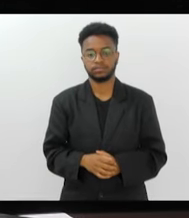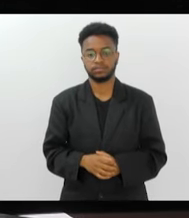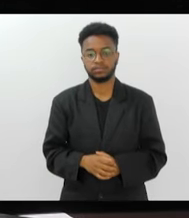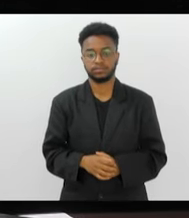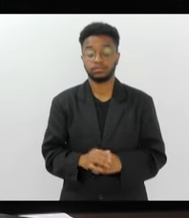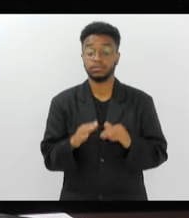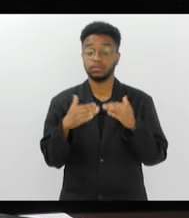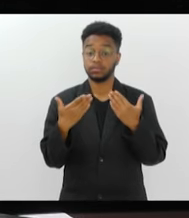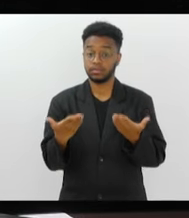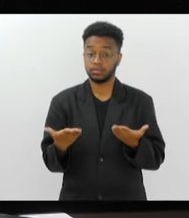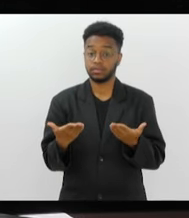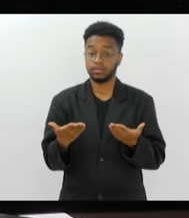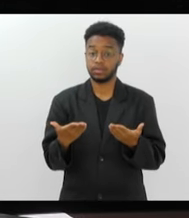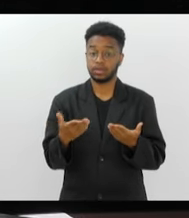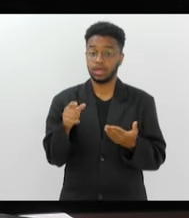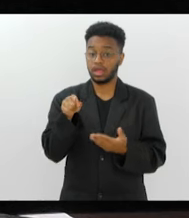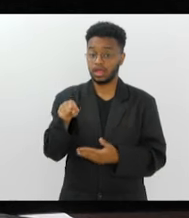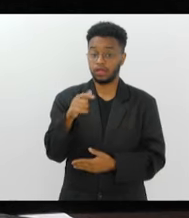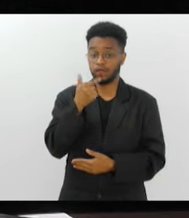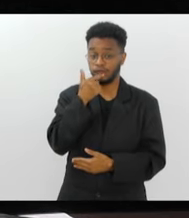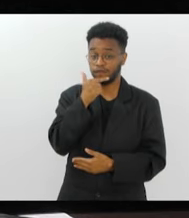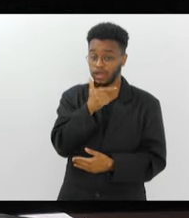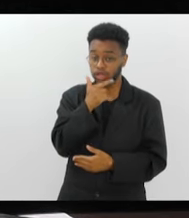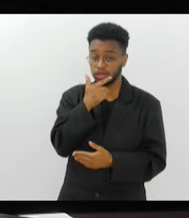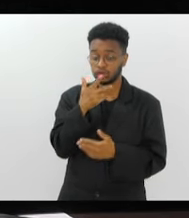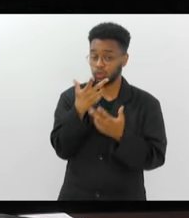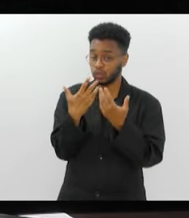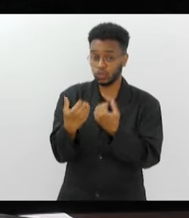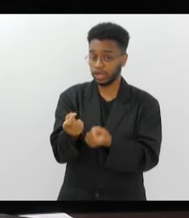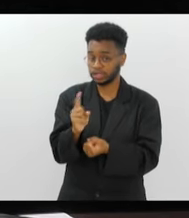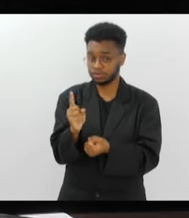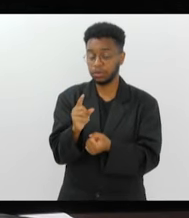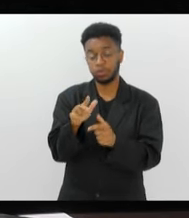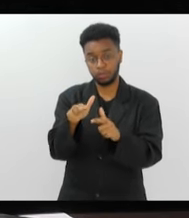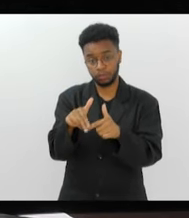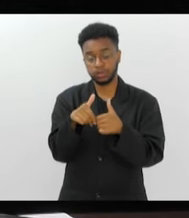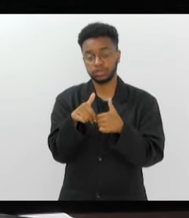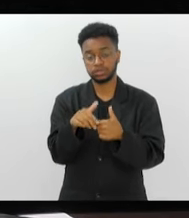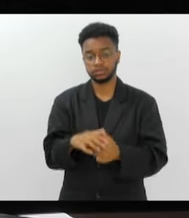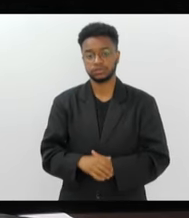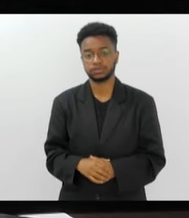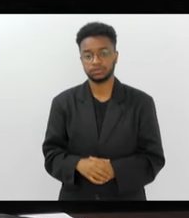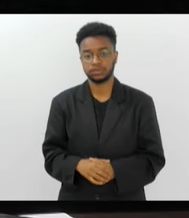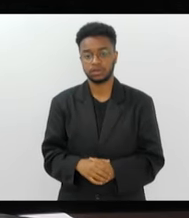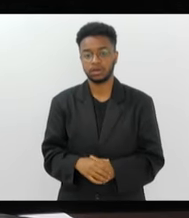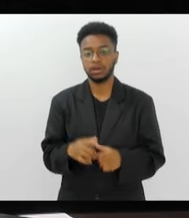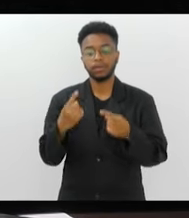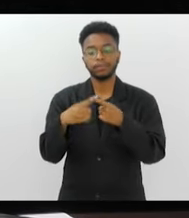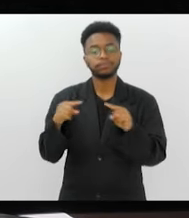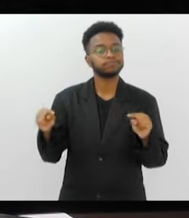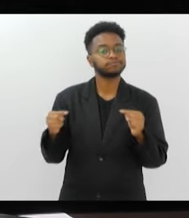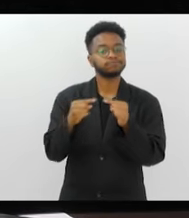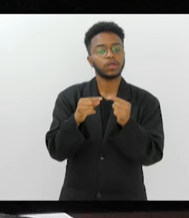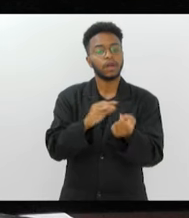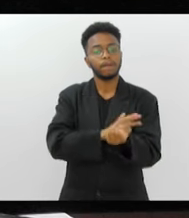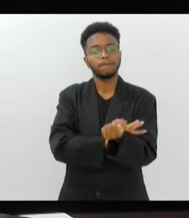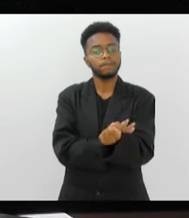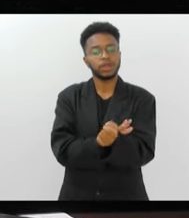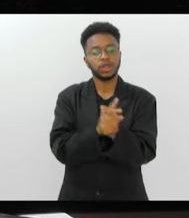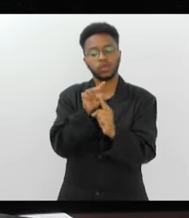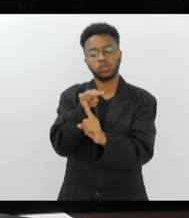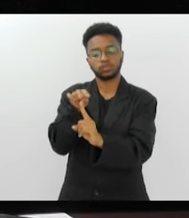a não entrega do Vini Júnior tem a ver com isso. Tem a ver com um olhar